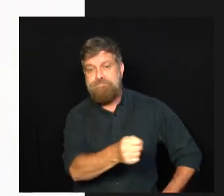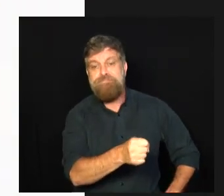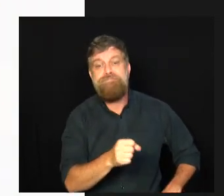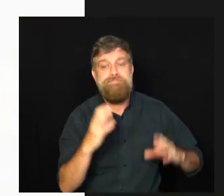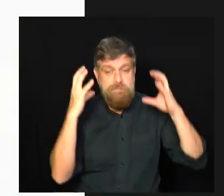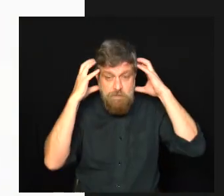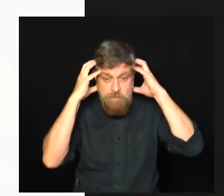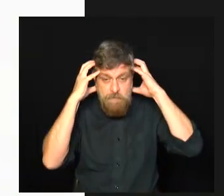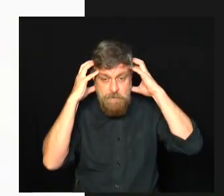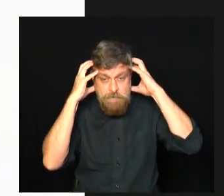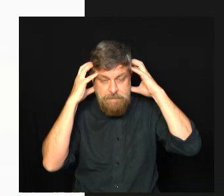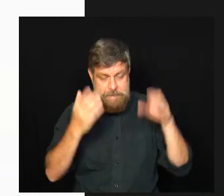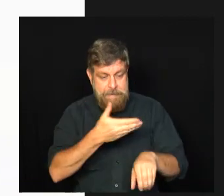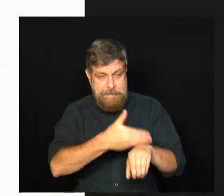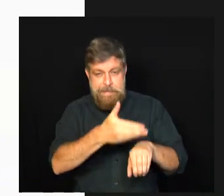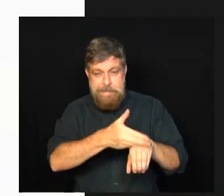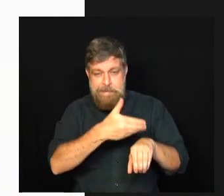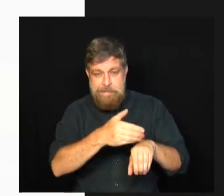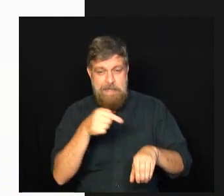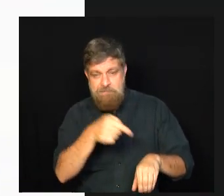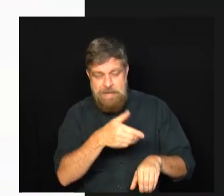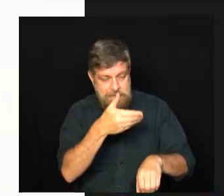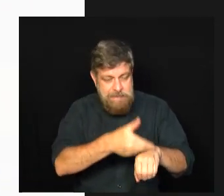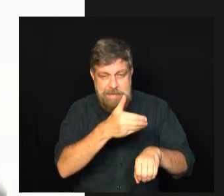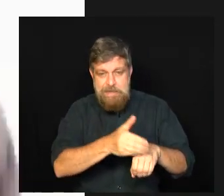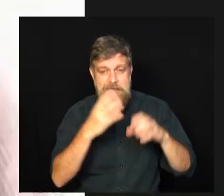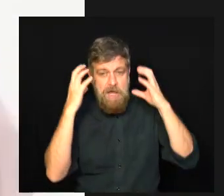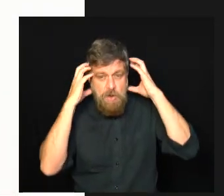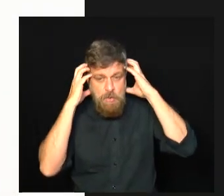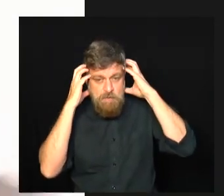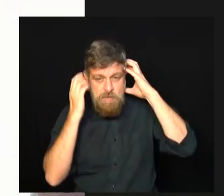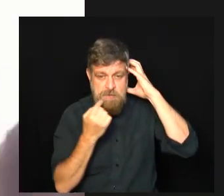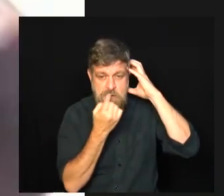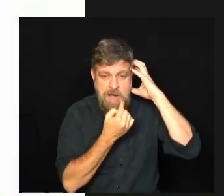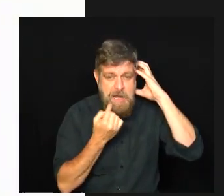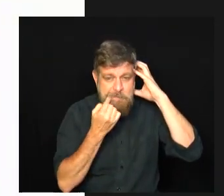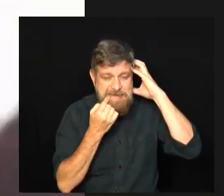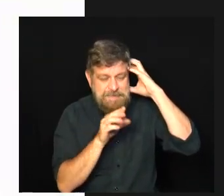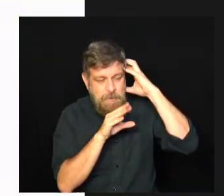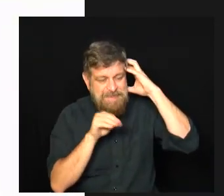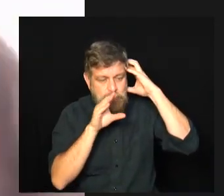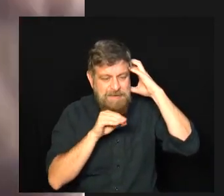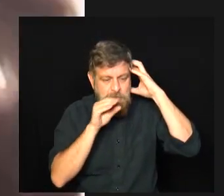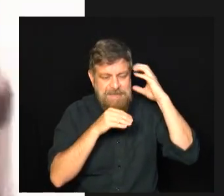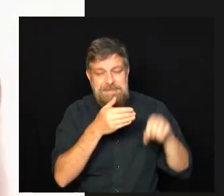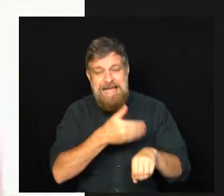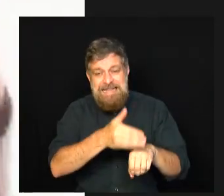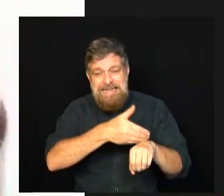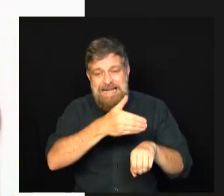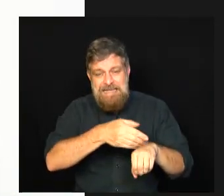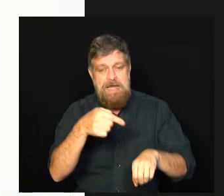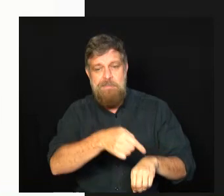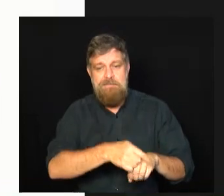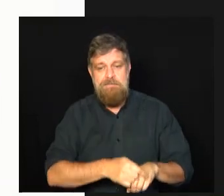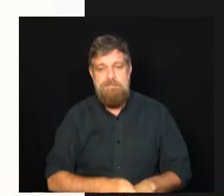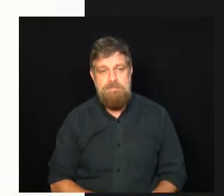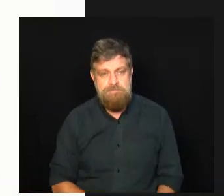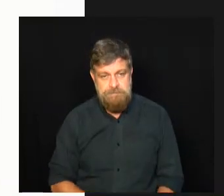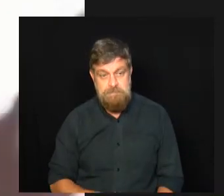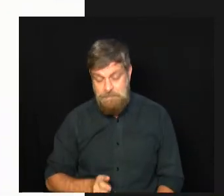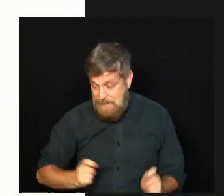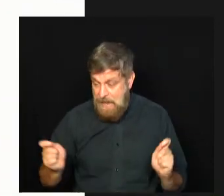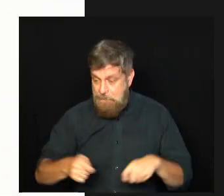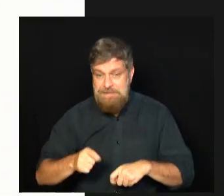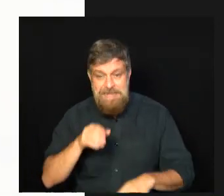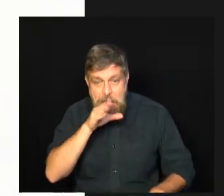fonoaudiólogo, que vai dar trava-língua. O fonoaudiólogo dá trava-língua para a criança desenvolver a fala, né? A capacidade de